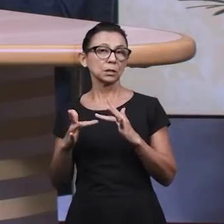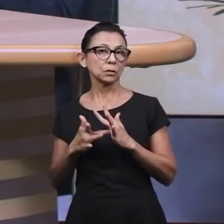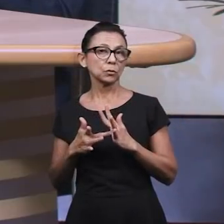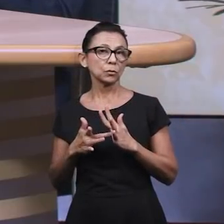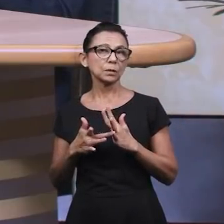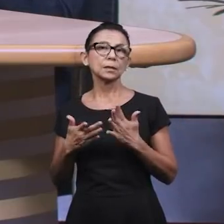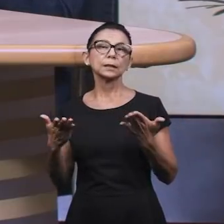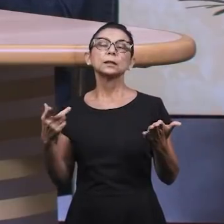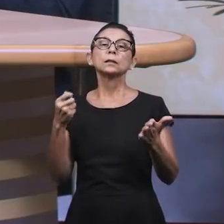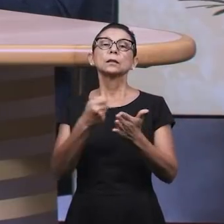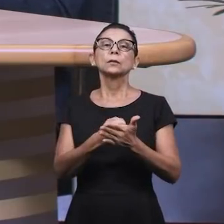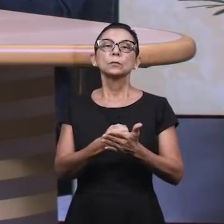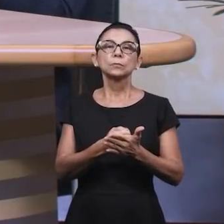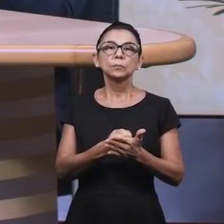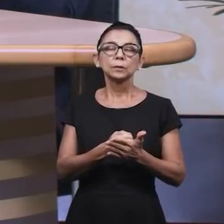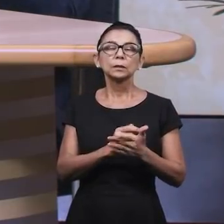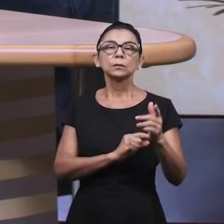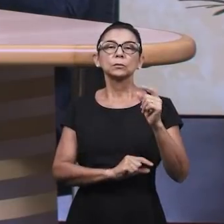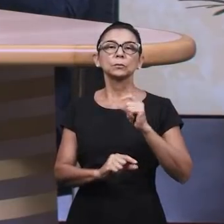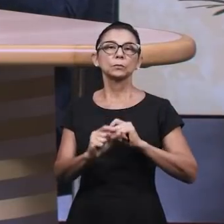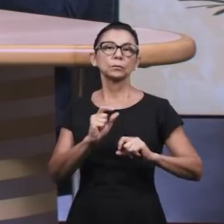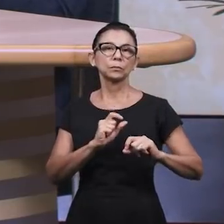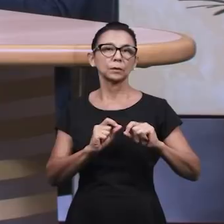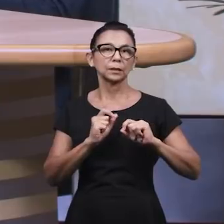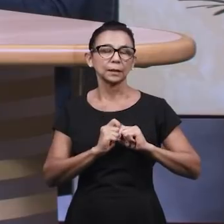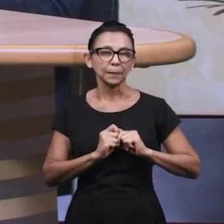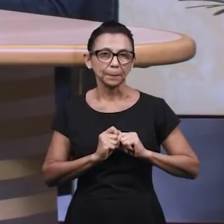e cumprindo-se ali, inclusive, aquilo que o